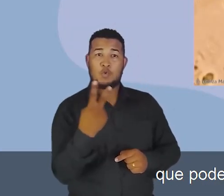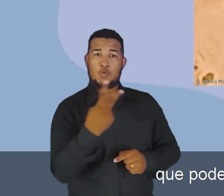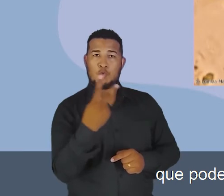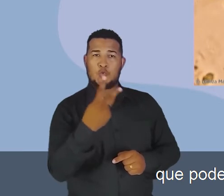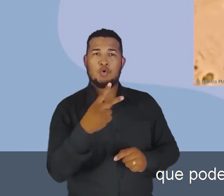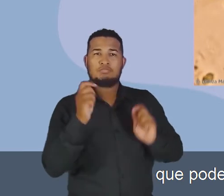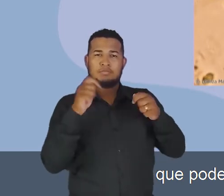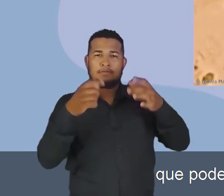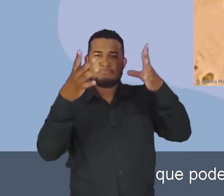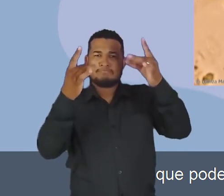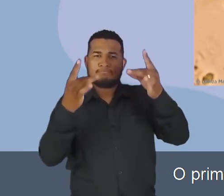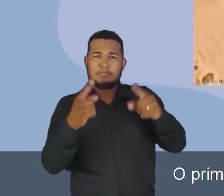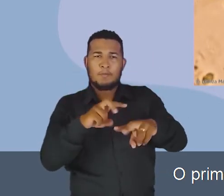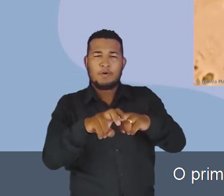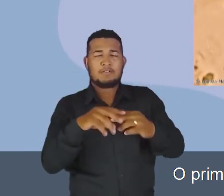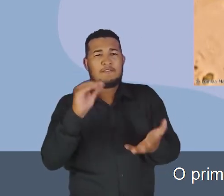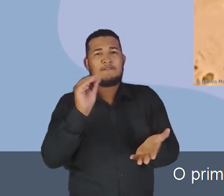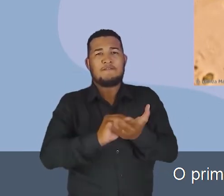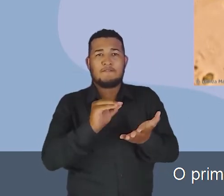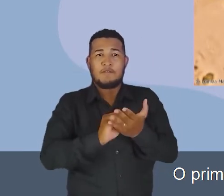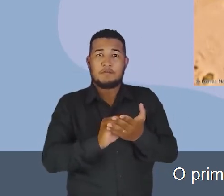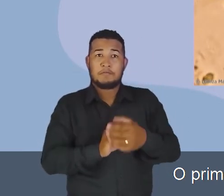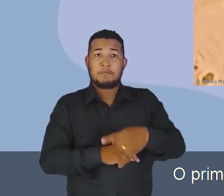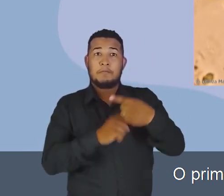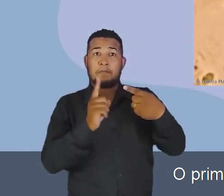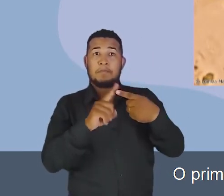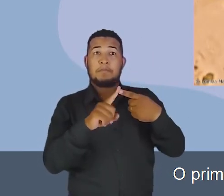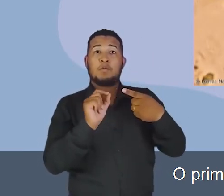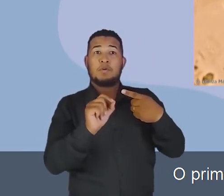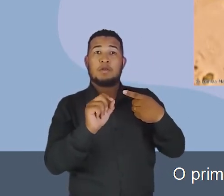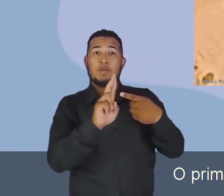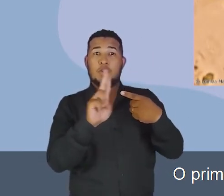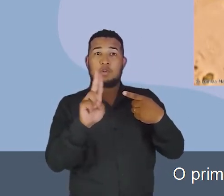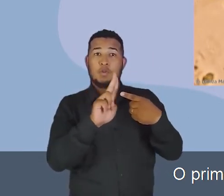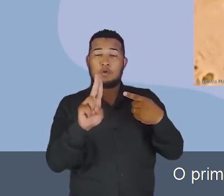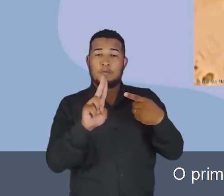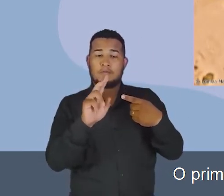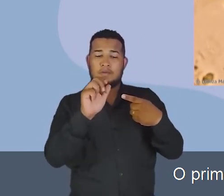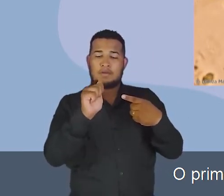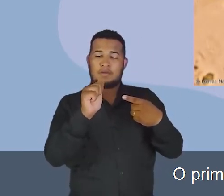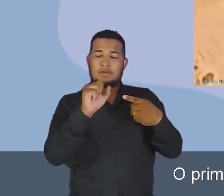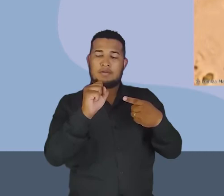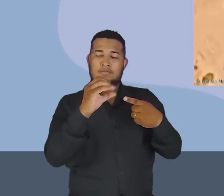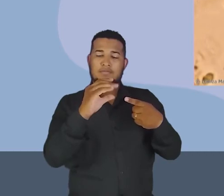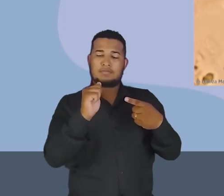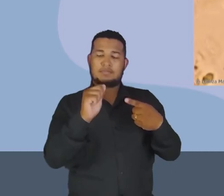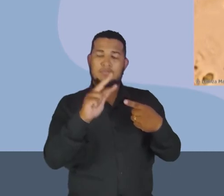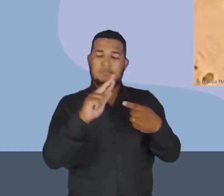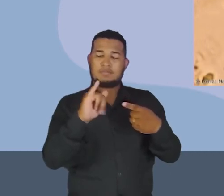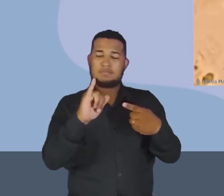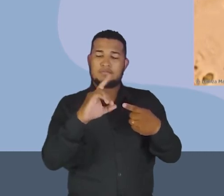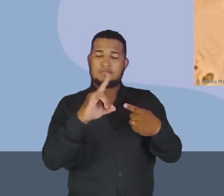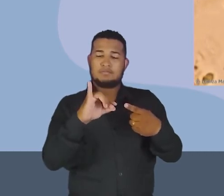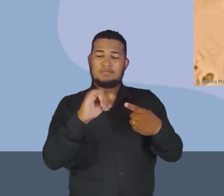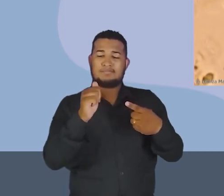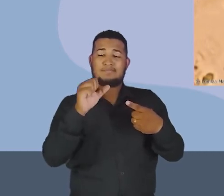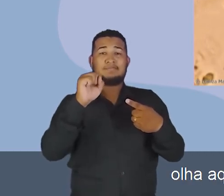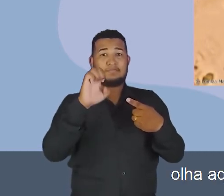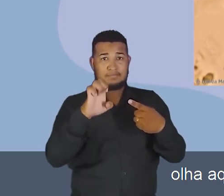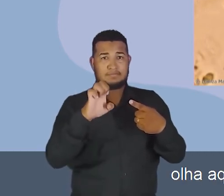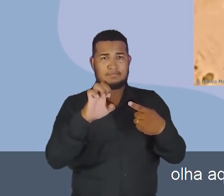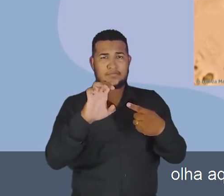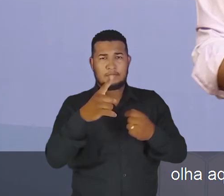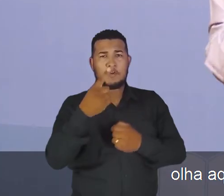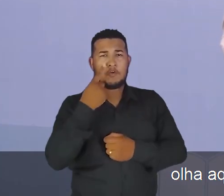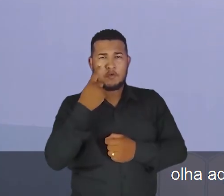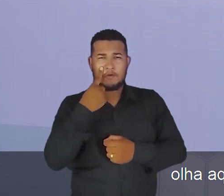transmitidos através da falta de saneamento básico. O primeiro, nós temos uma verminose chamada de ascaridíase. Olha essa imagem. Agora, olha